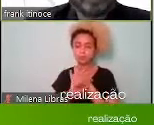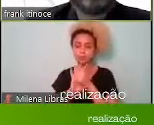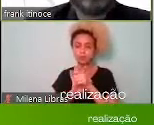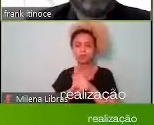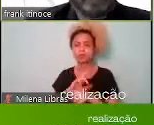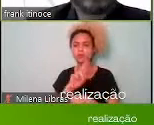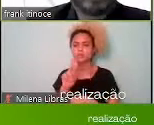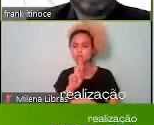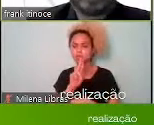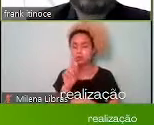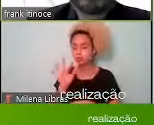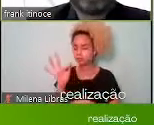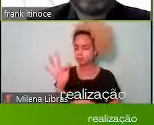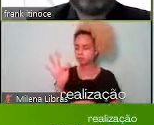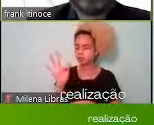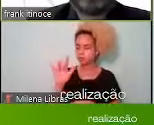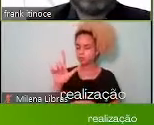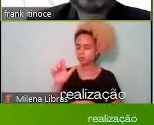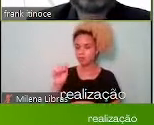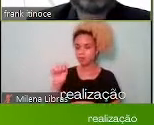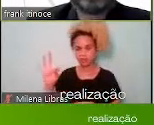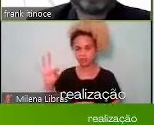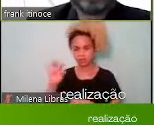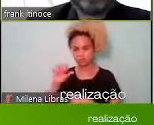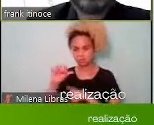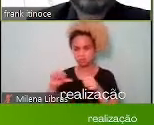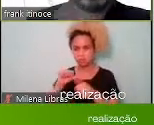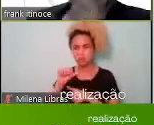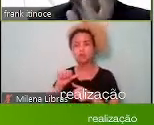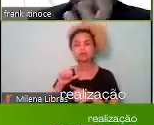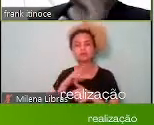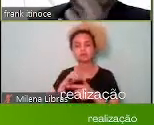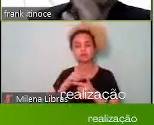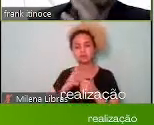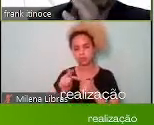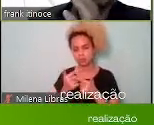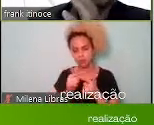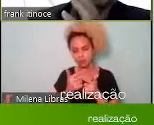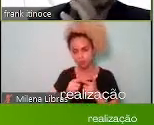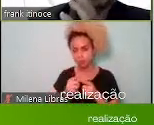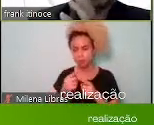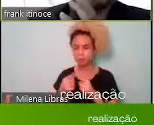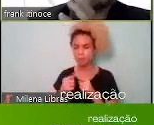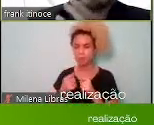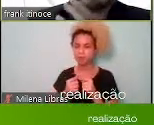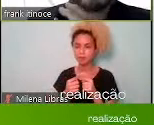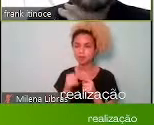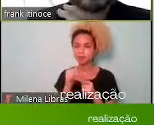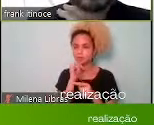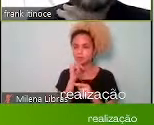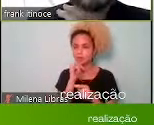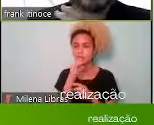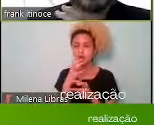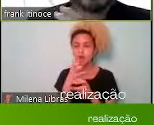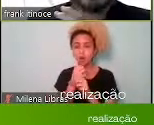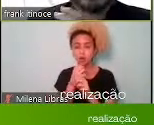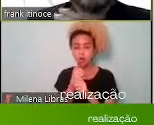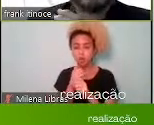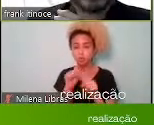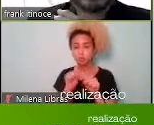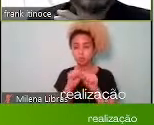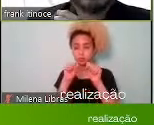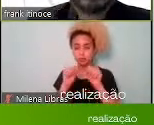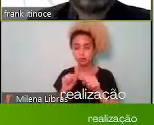flat, vai ter problema, porque o tipo de população... Quando a gente calcula o sistema de proteção para uma